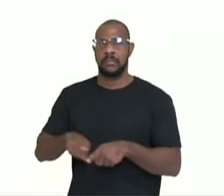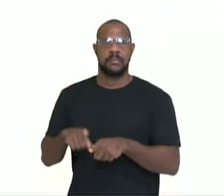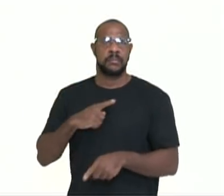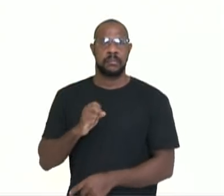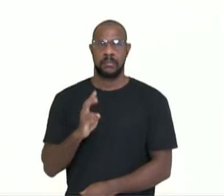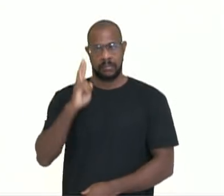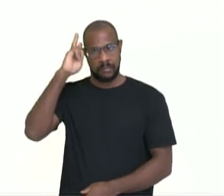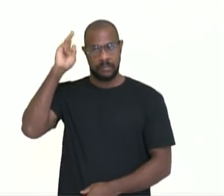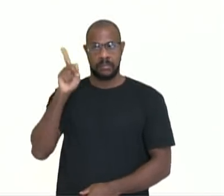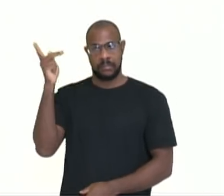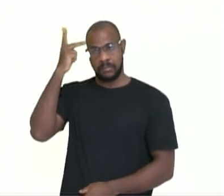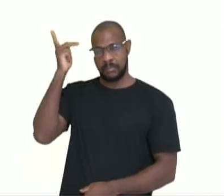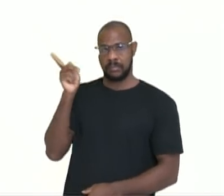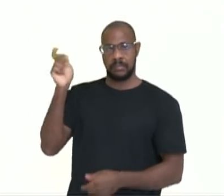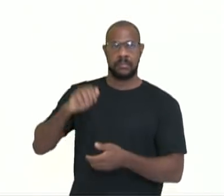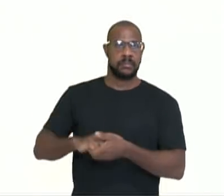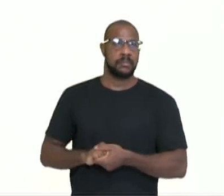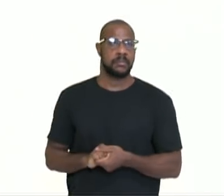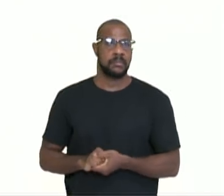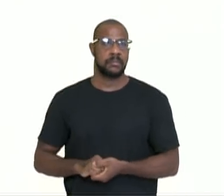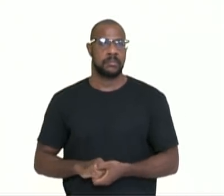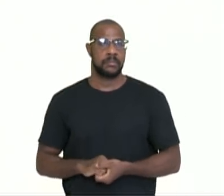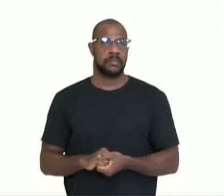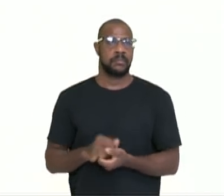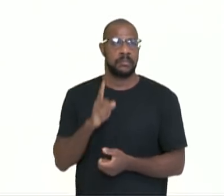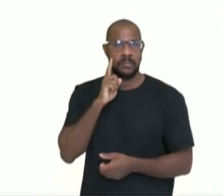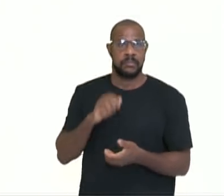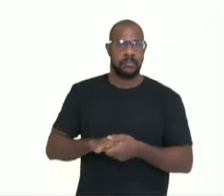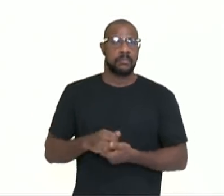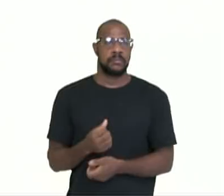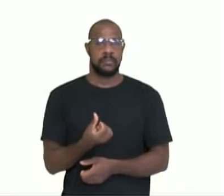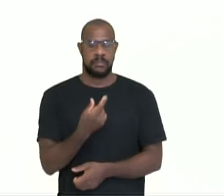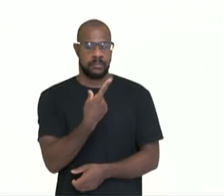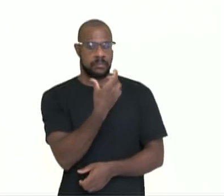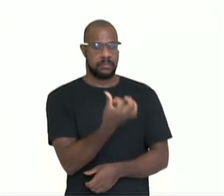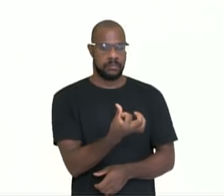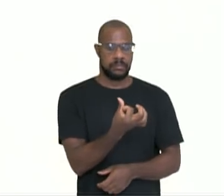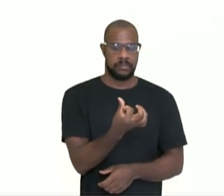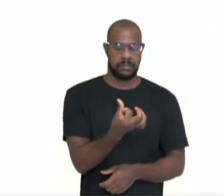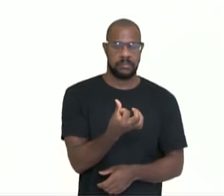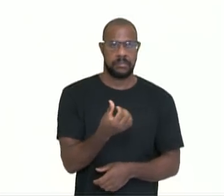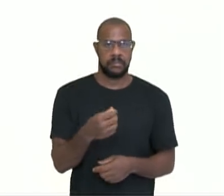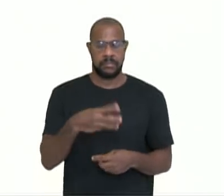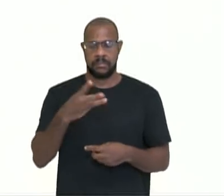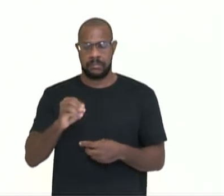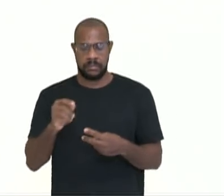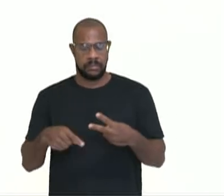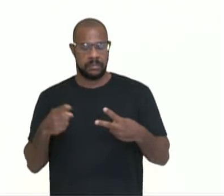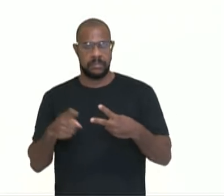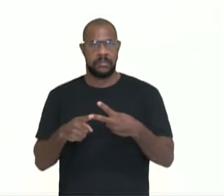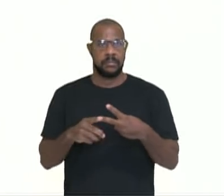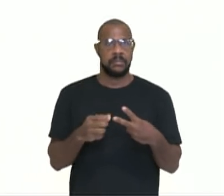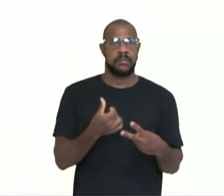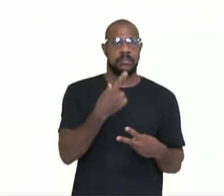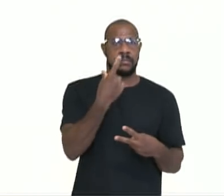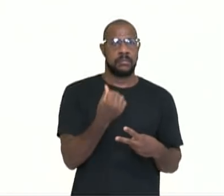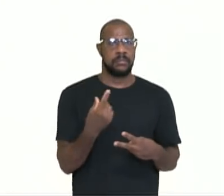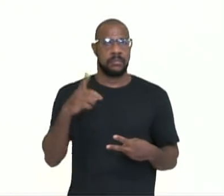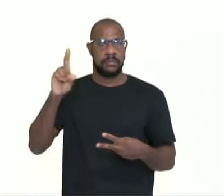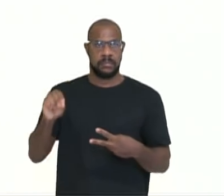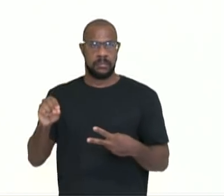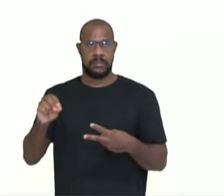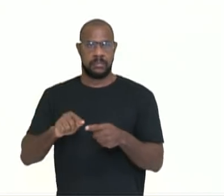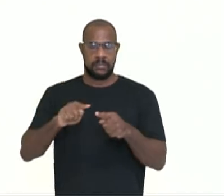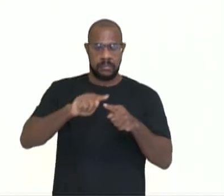São Paulo. Das 16h30 até as 17h10, o ponteiro das horas de um relógio percorre um arco em